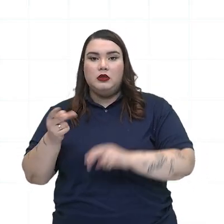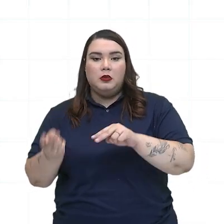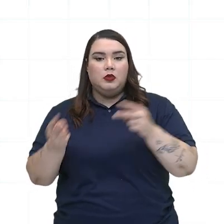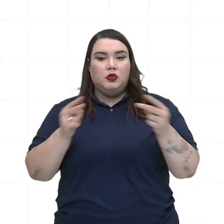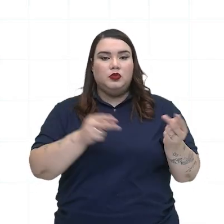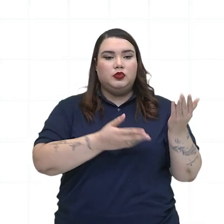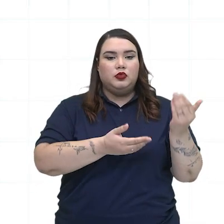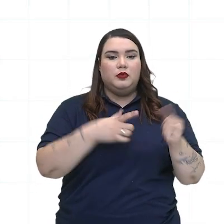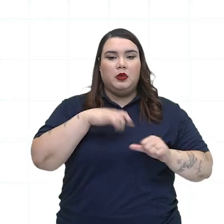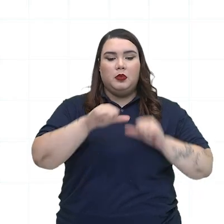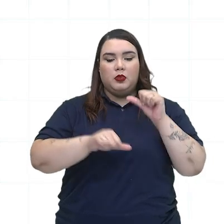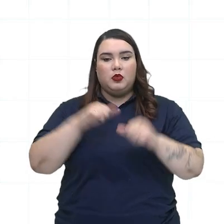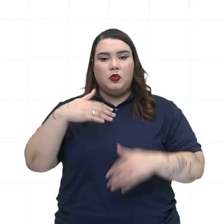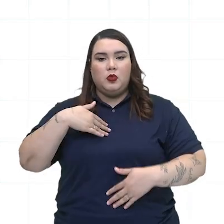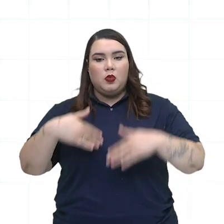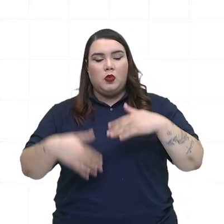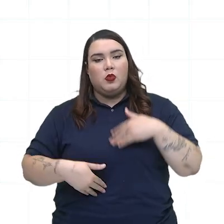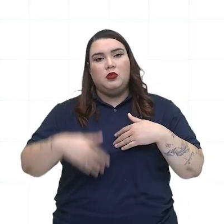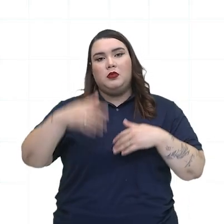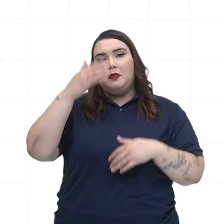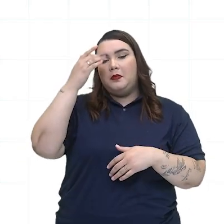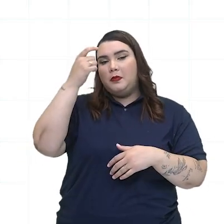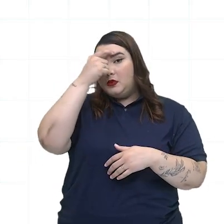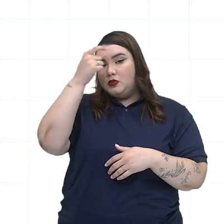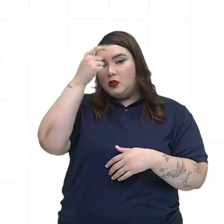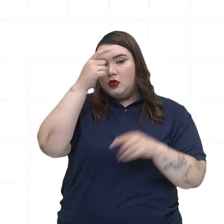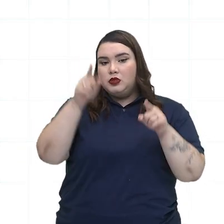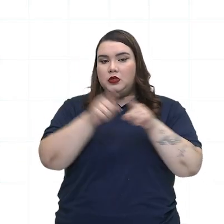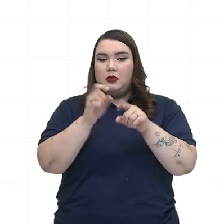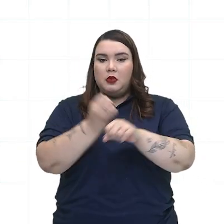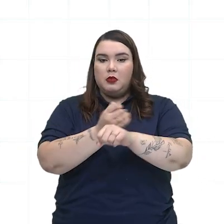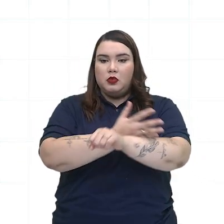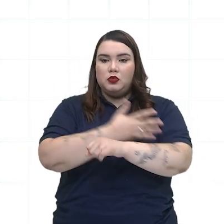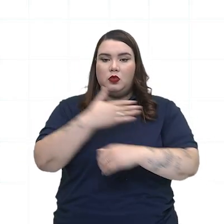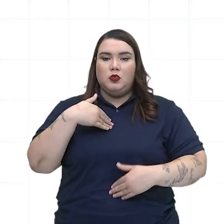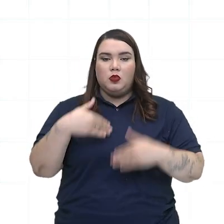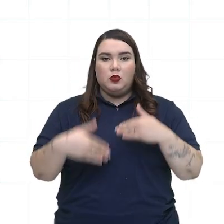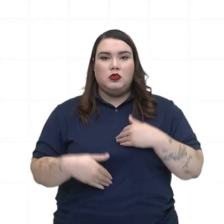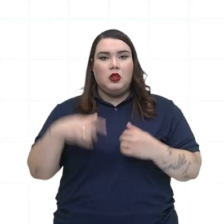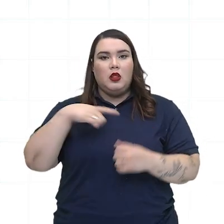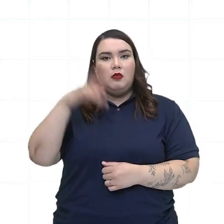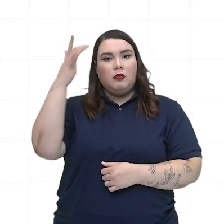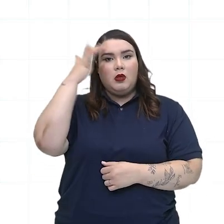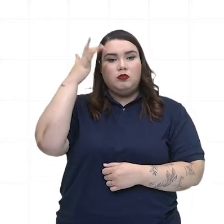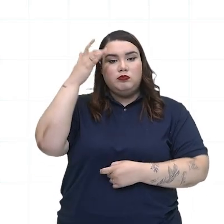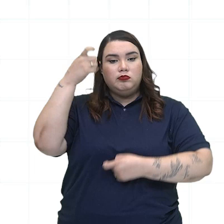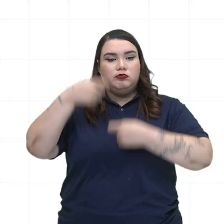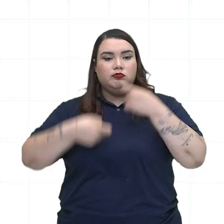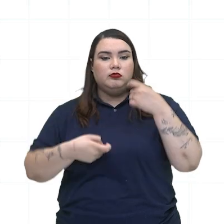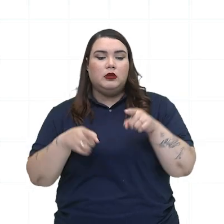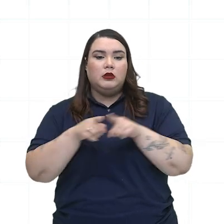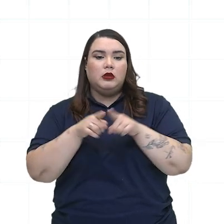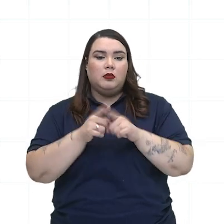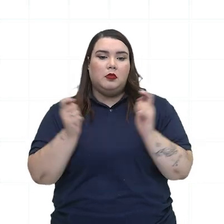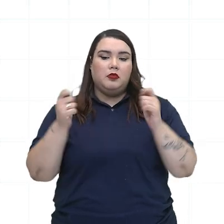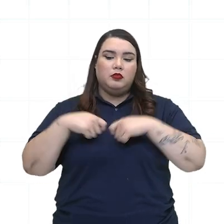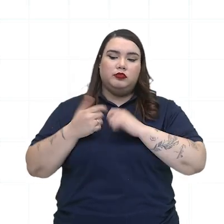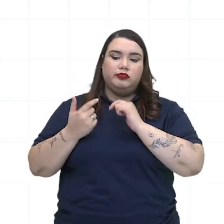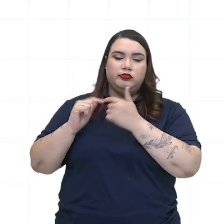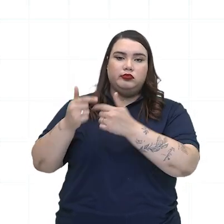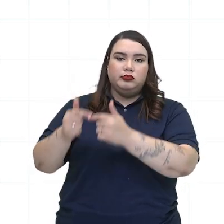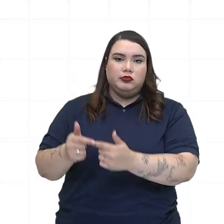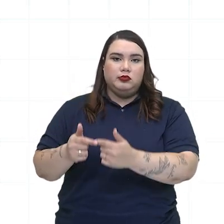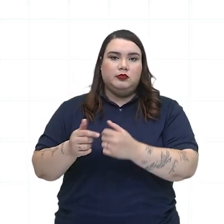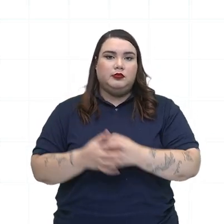emocionais e psicológicas que preparam o corpo para a maturidade sexual e a capacidade reprodutiva. E aí